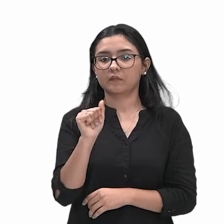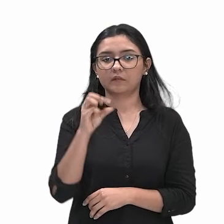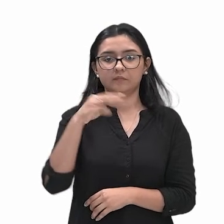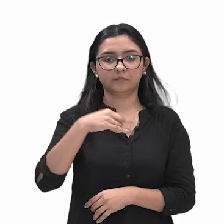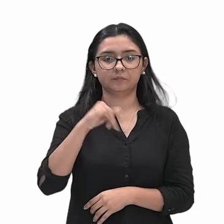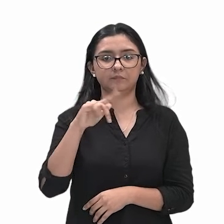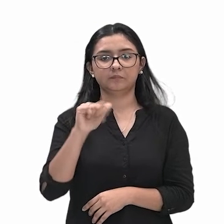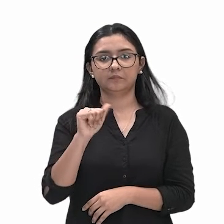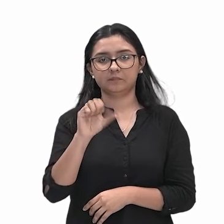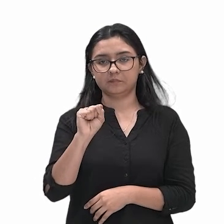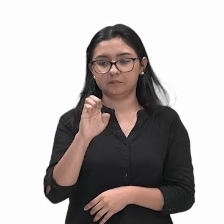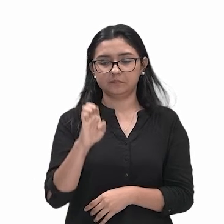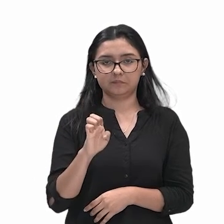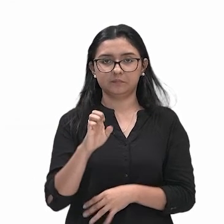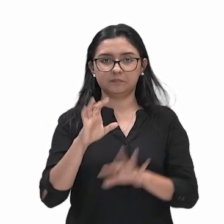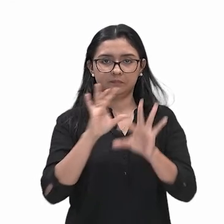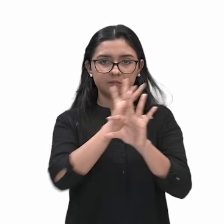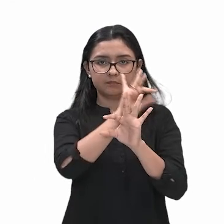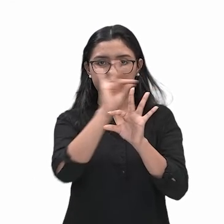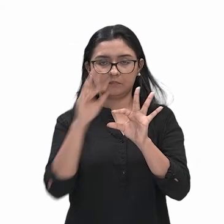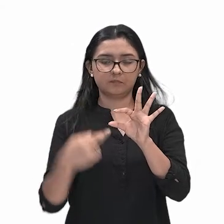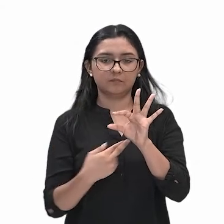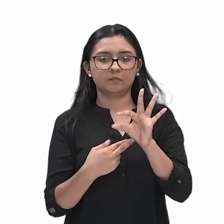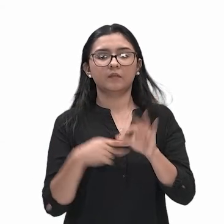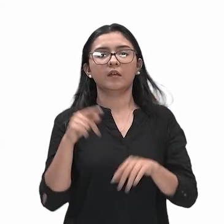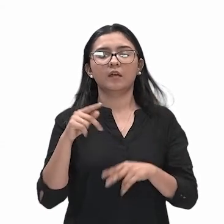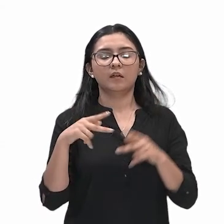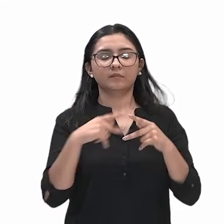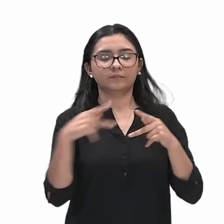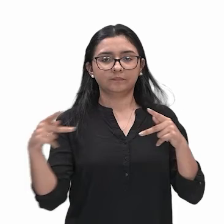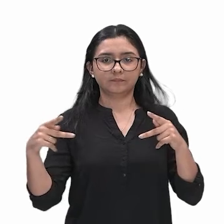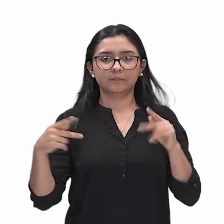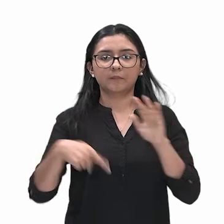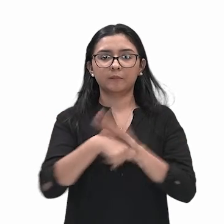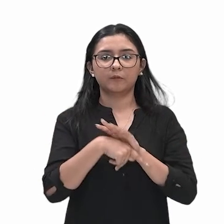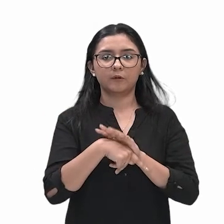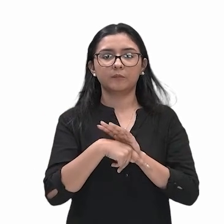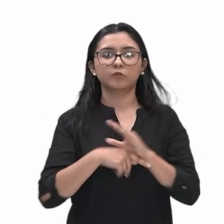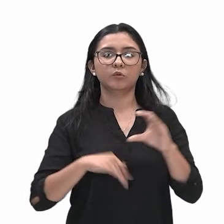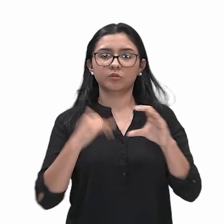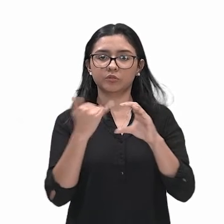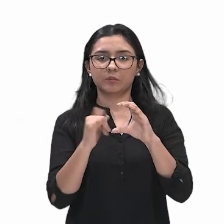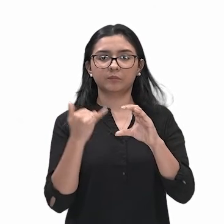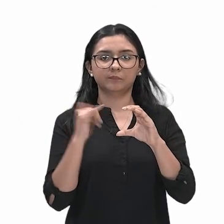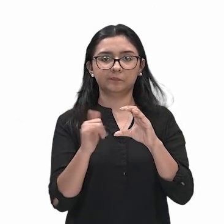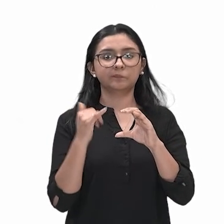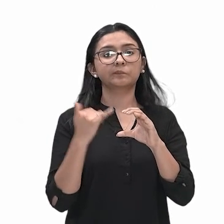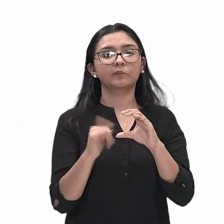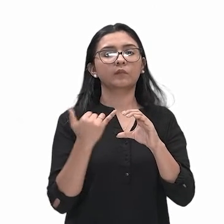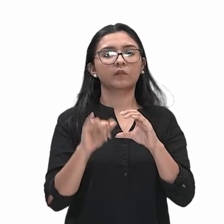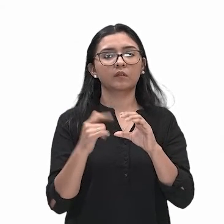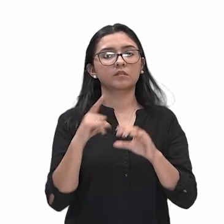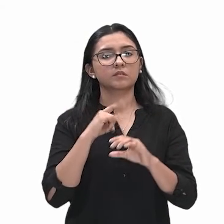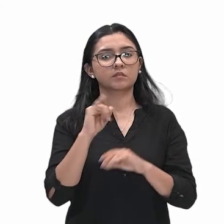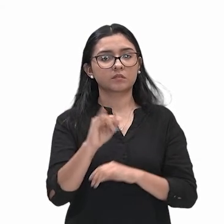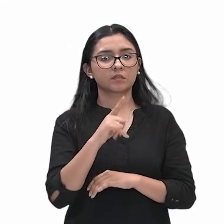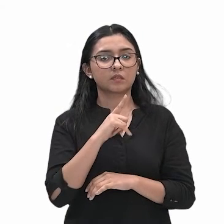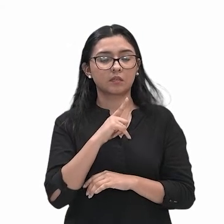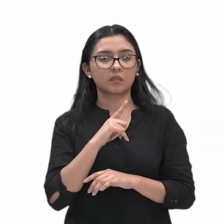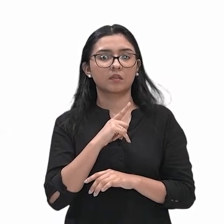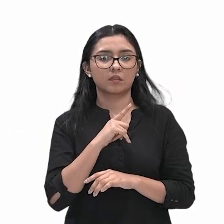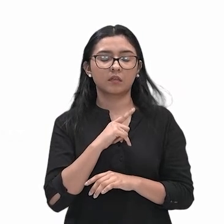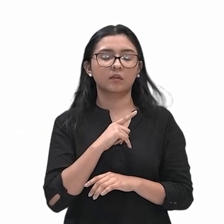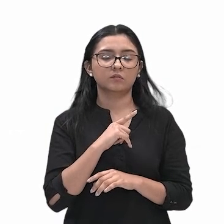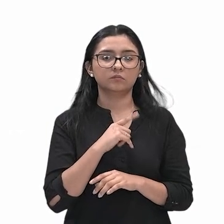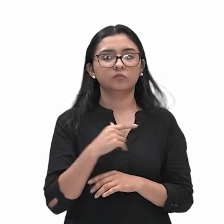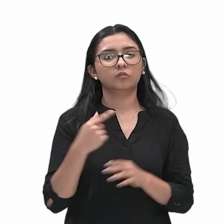tá? A amilase é a proteína dos carboidratos, tá? Então, a presença dela lá, né, na nossa